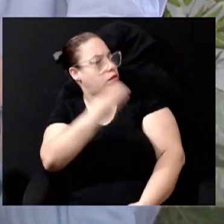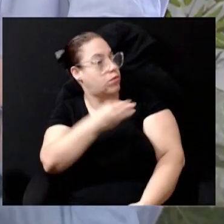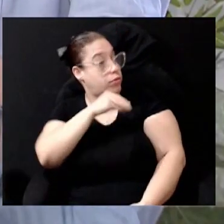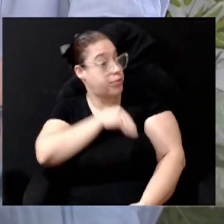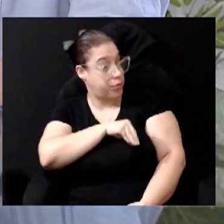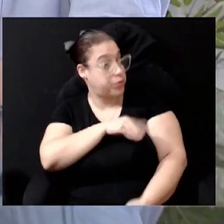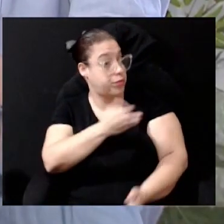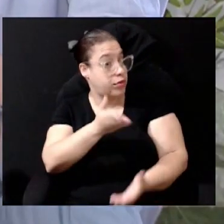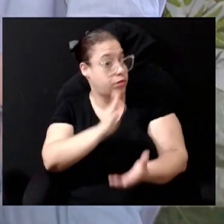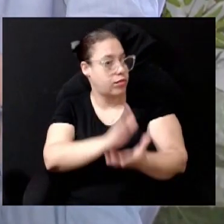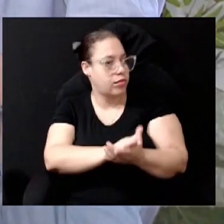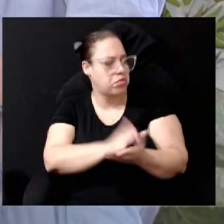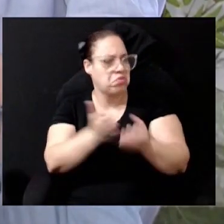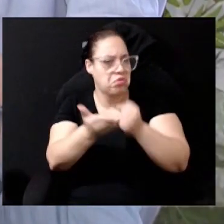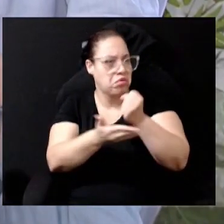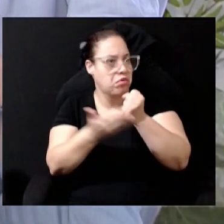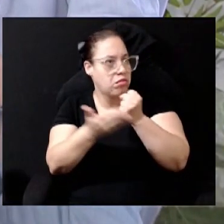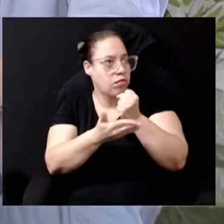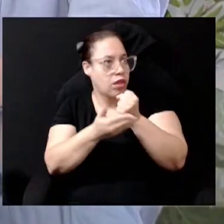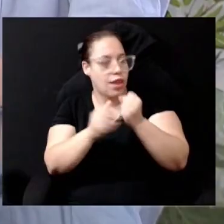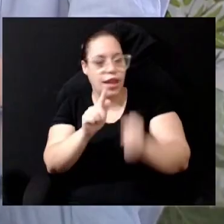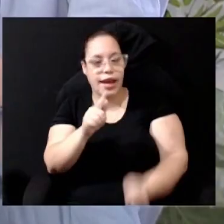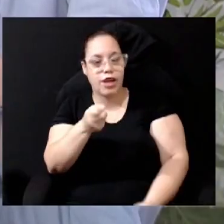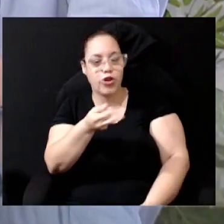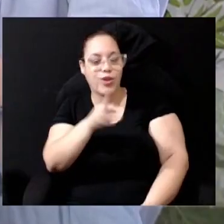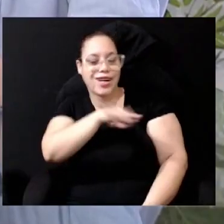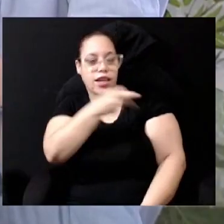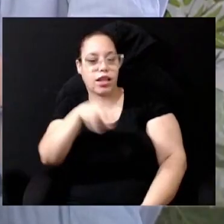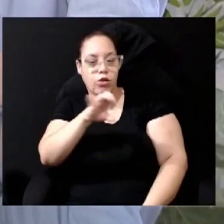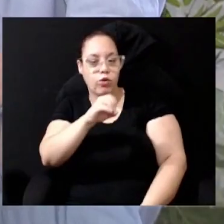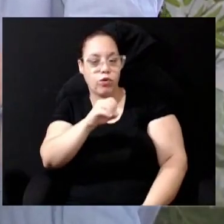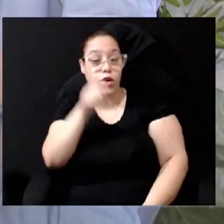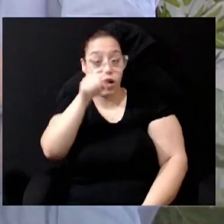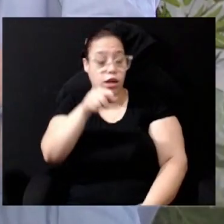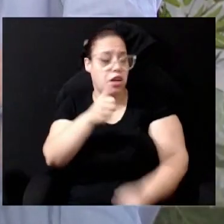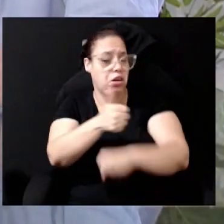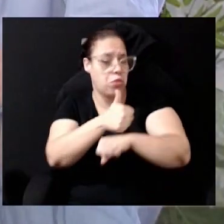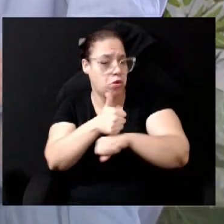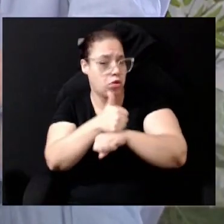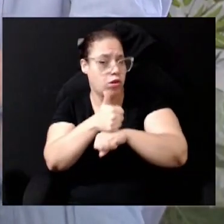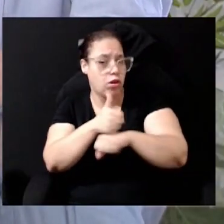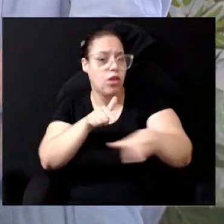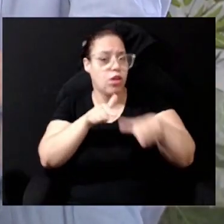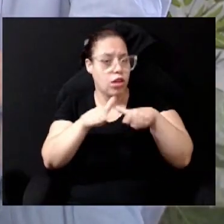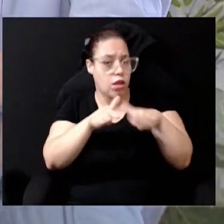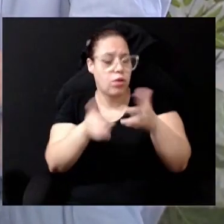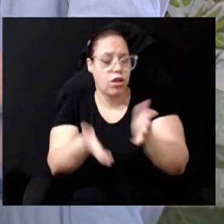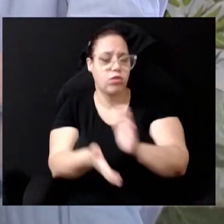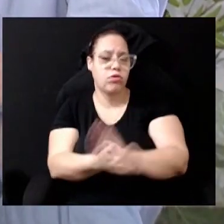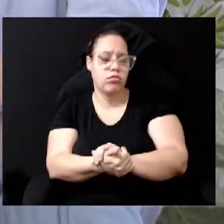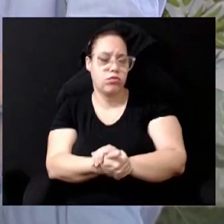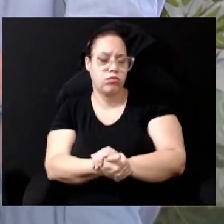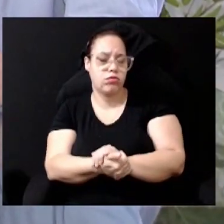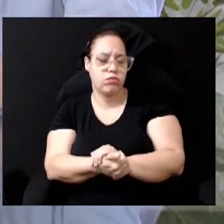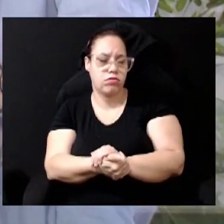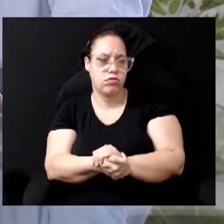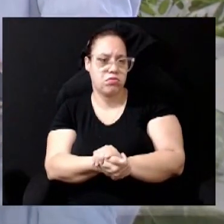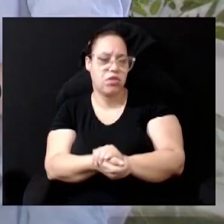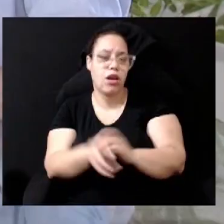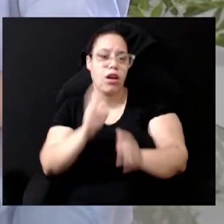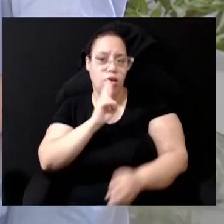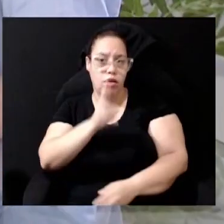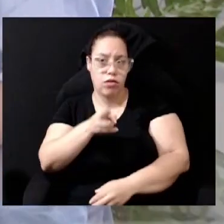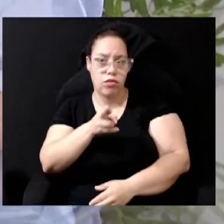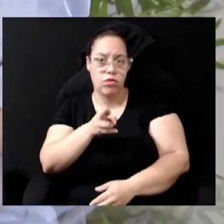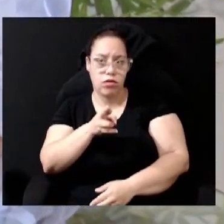é basicamente uma gratificação àqueles profissionais que estão trabalhando. E aí a gente se refere àqueles que estão